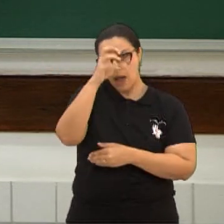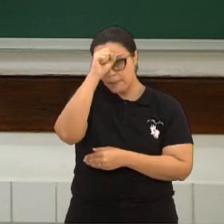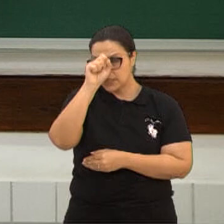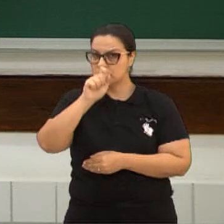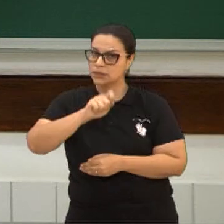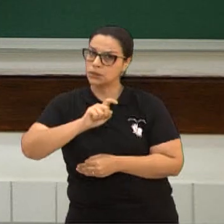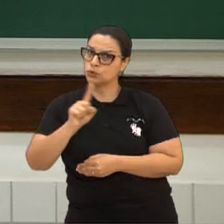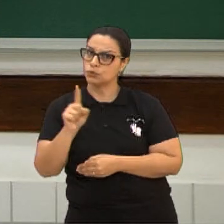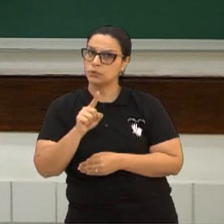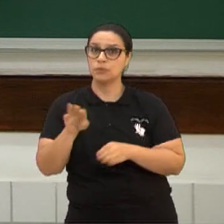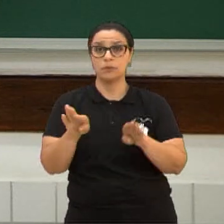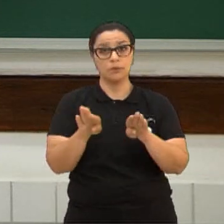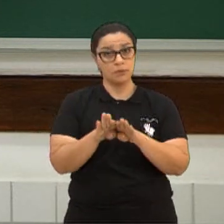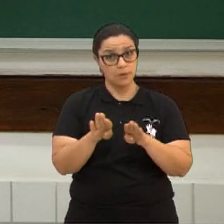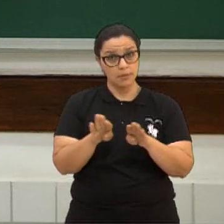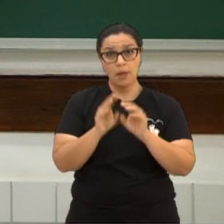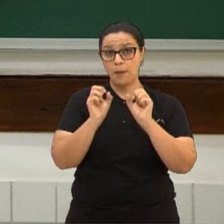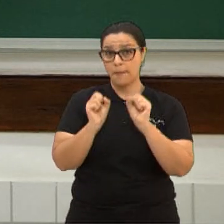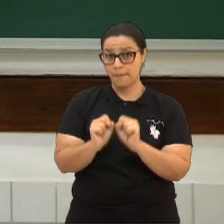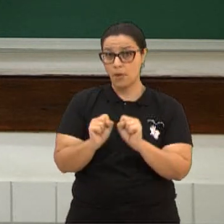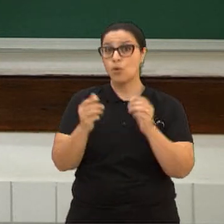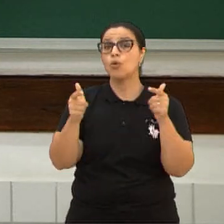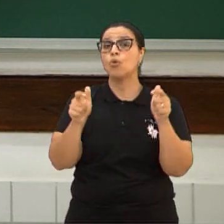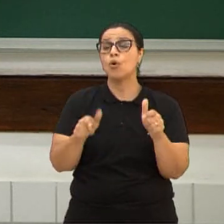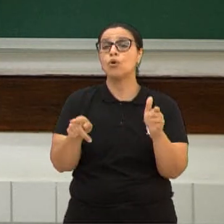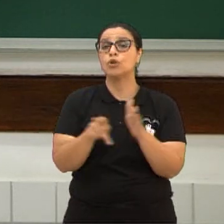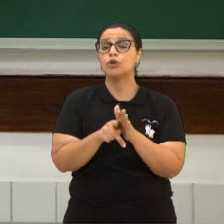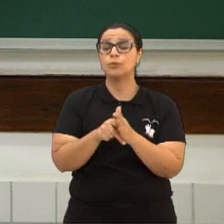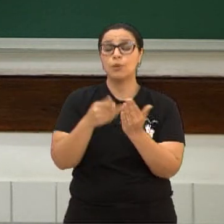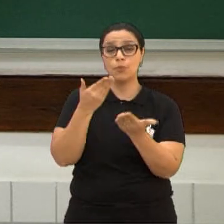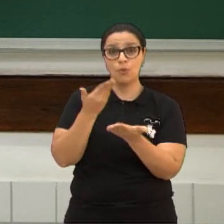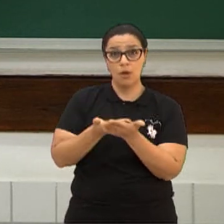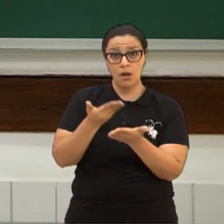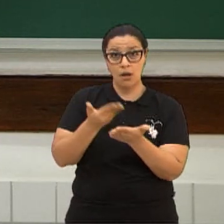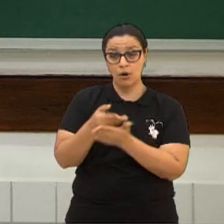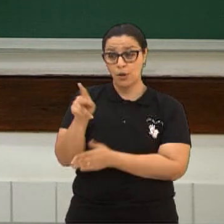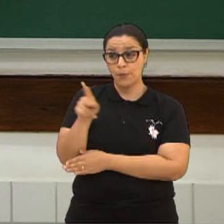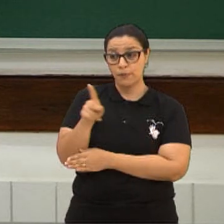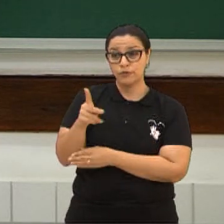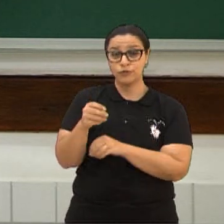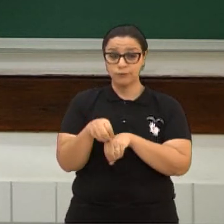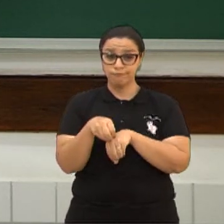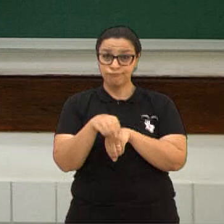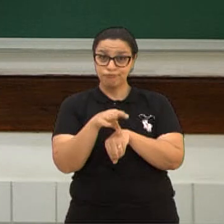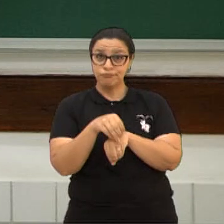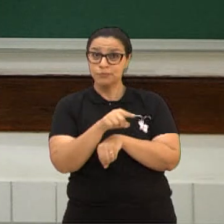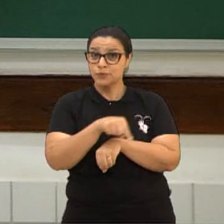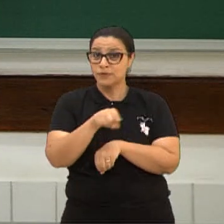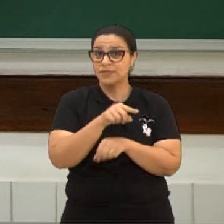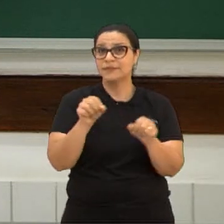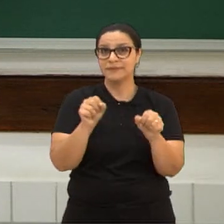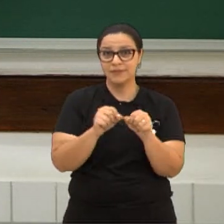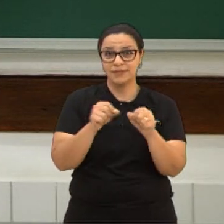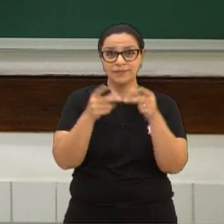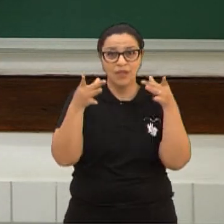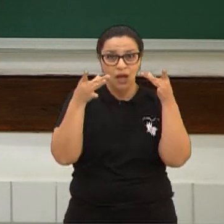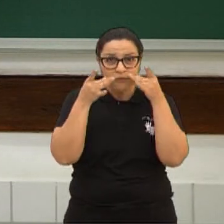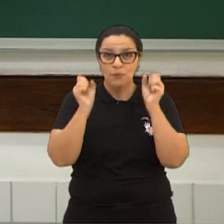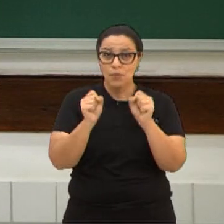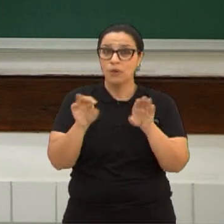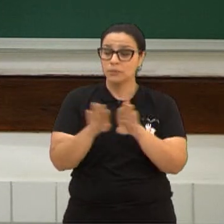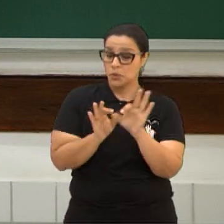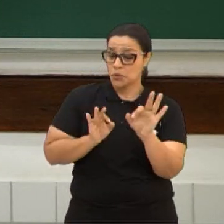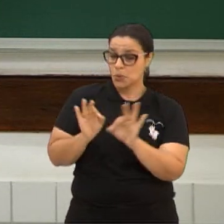desenvolvimento. Você também pode ter acesso às aulas que o seu professor vai fazer para você ao vivo. Ele pode